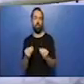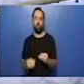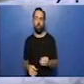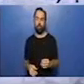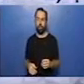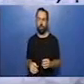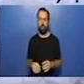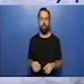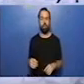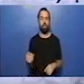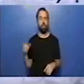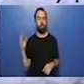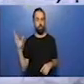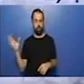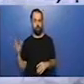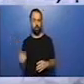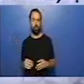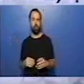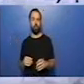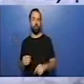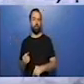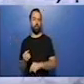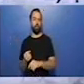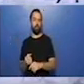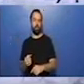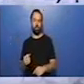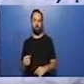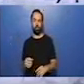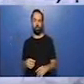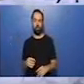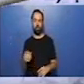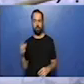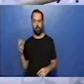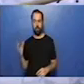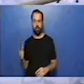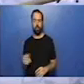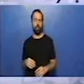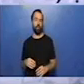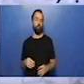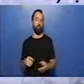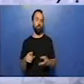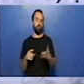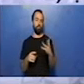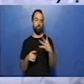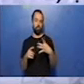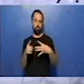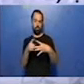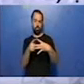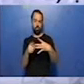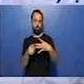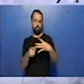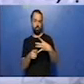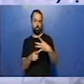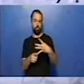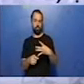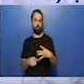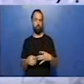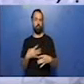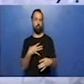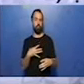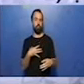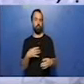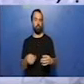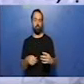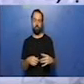ameboides, por meio de cílios, flagelos, e tem alguns organismos que não têm estrutura de locomoção, que